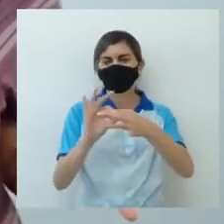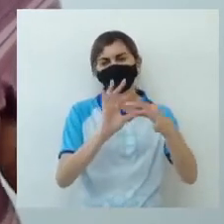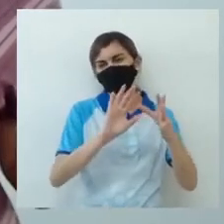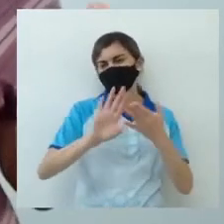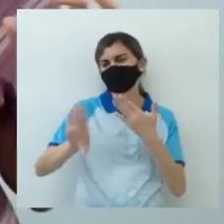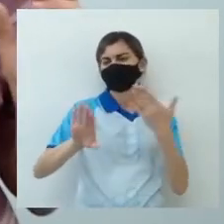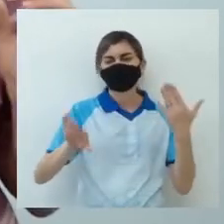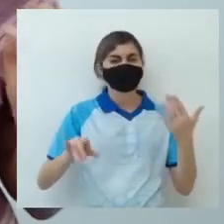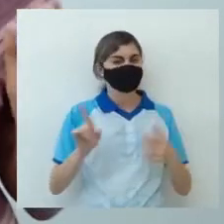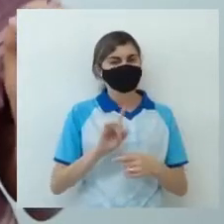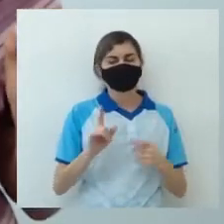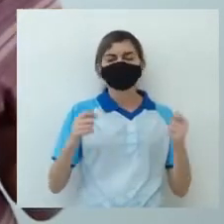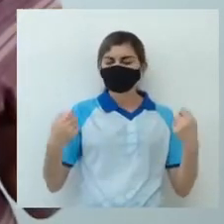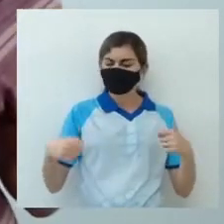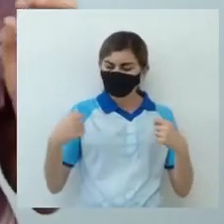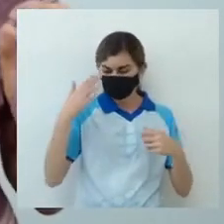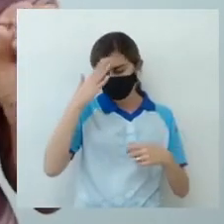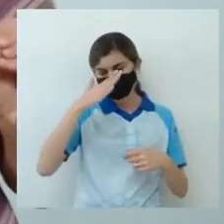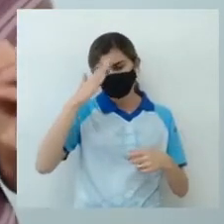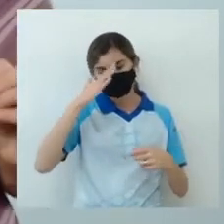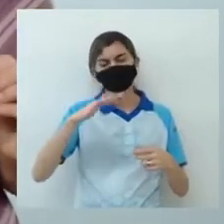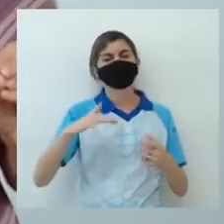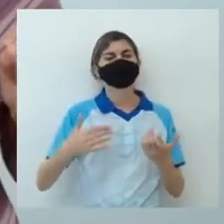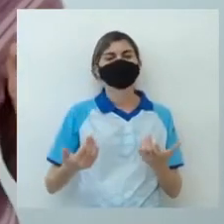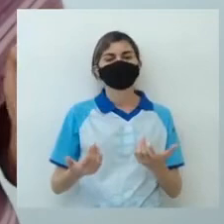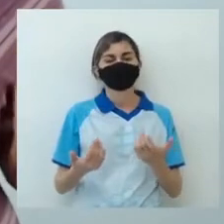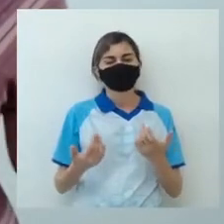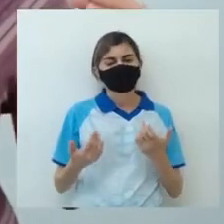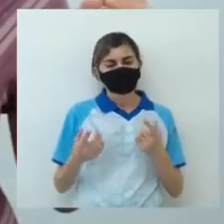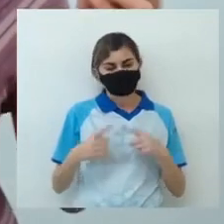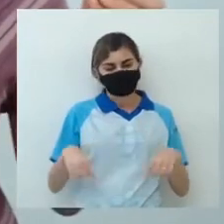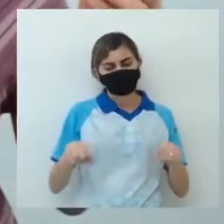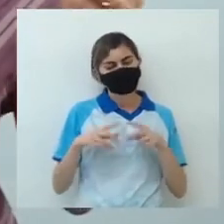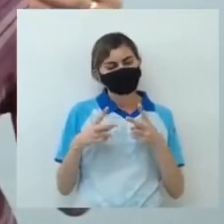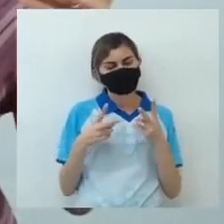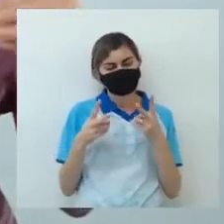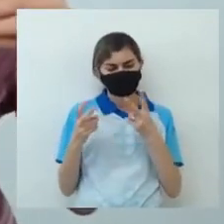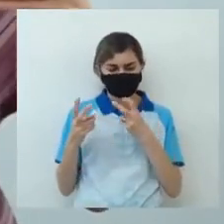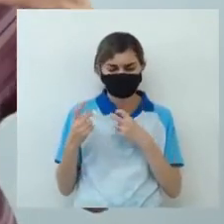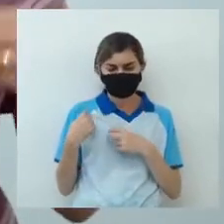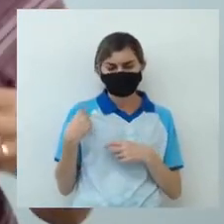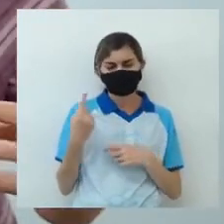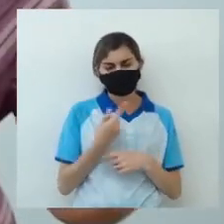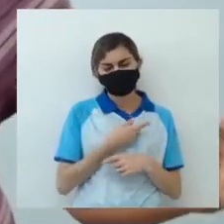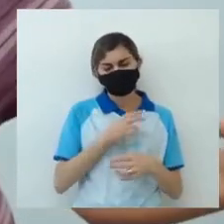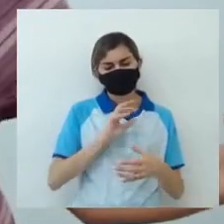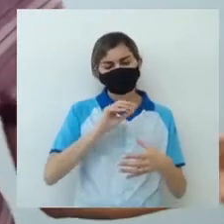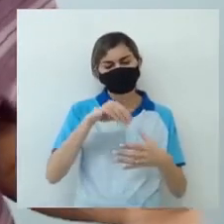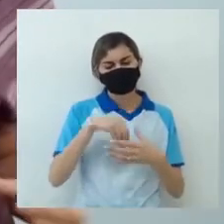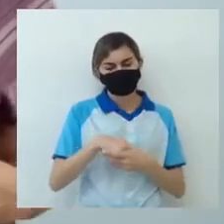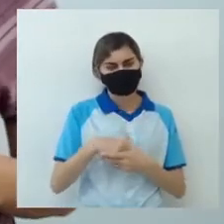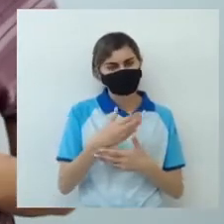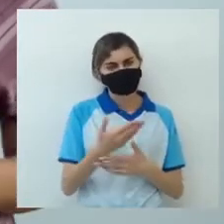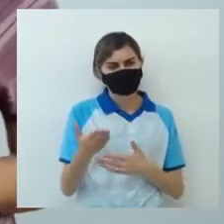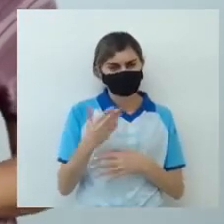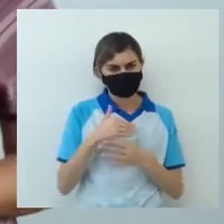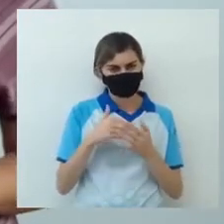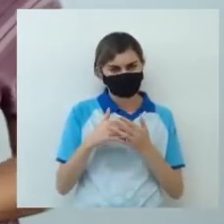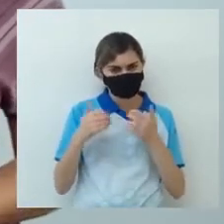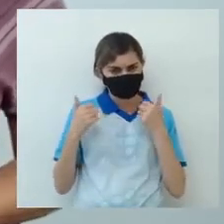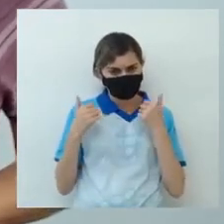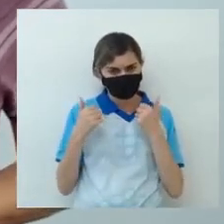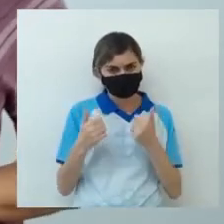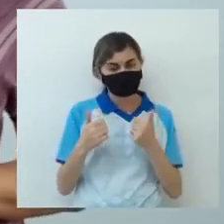separá-los. Então a gente precisa compreender, entender e perceber que nós estamos dentro disso aí tudinho, tá